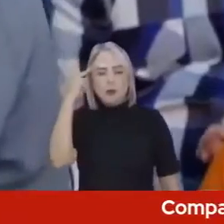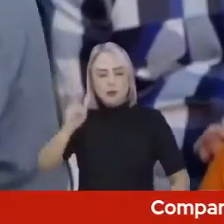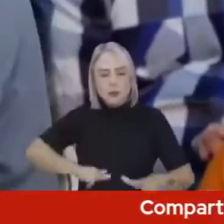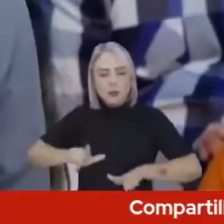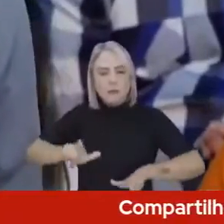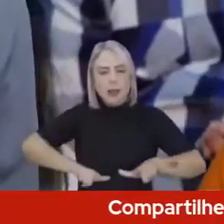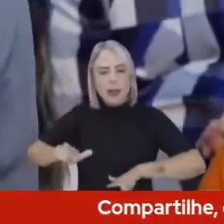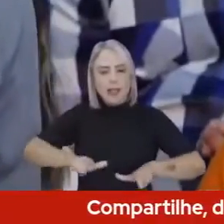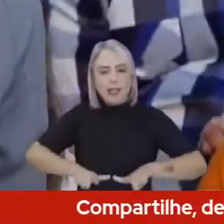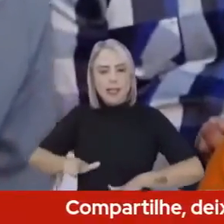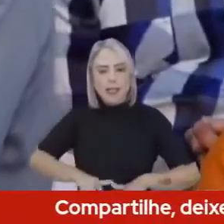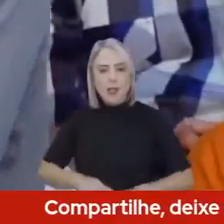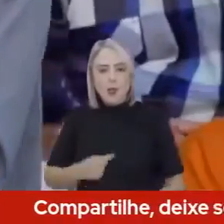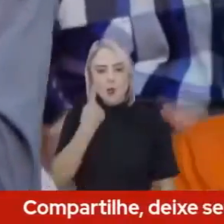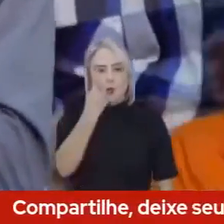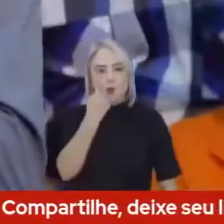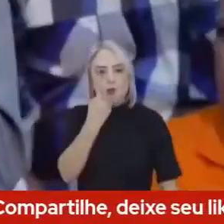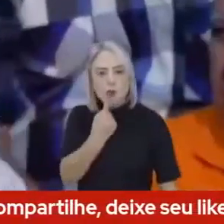num único dia.